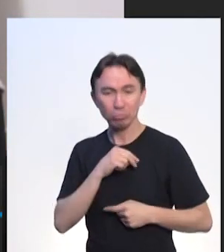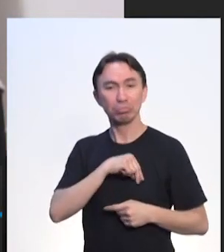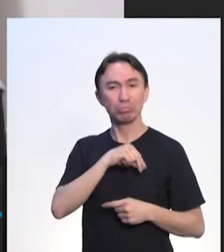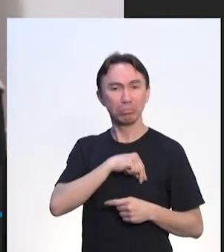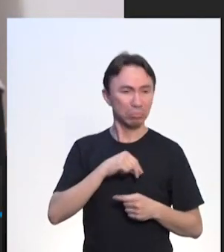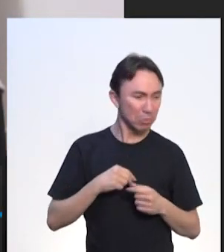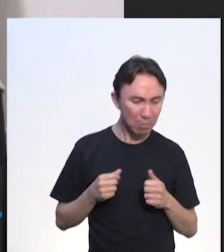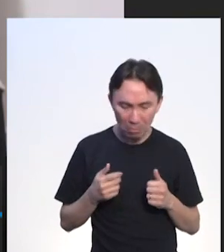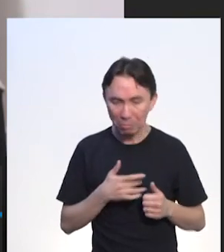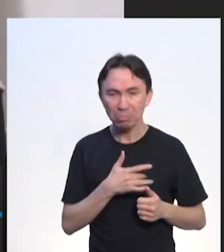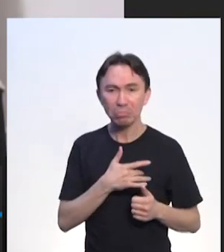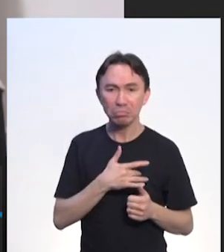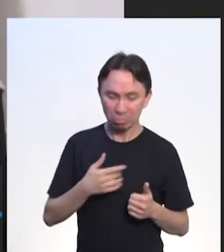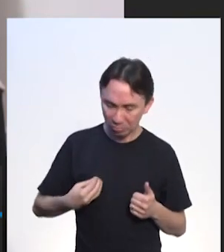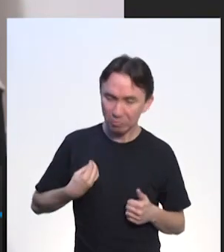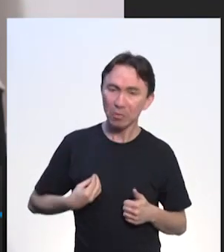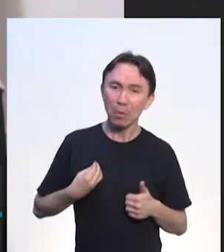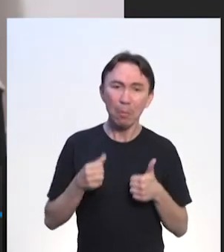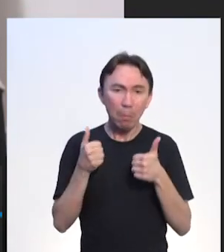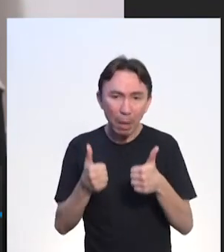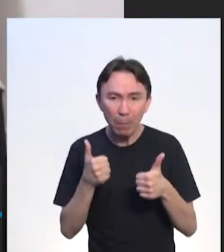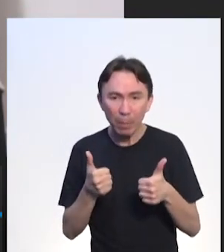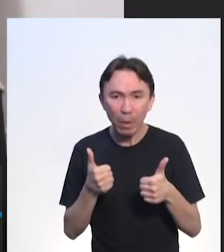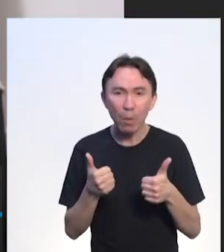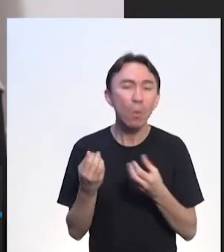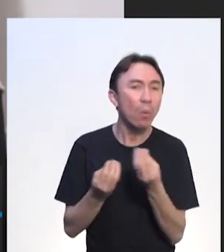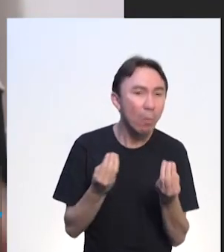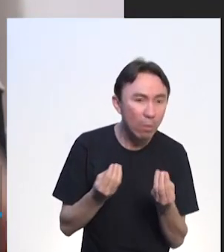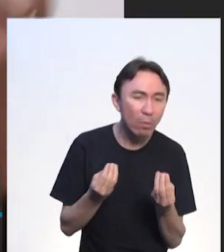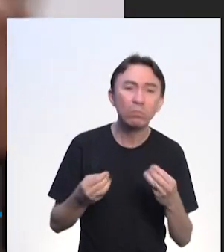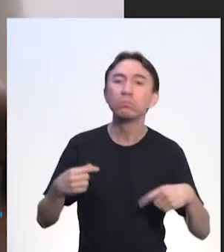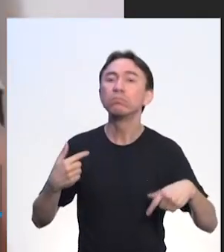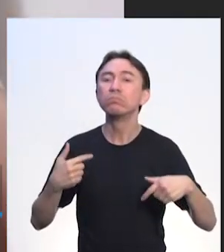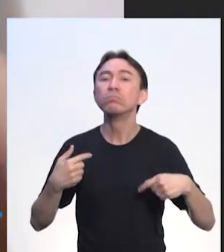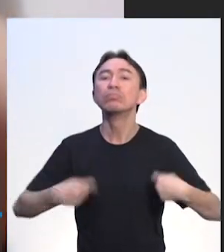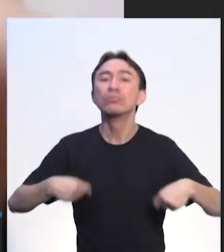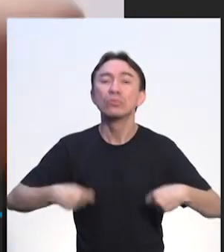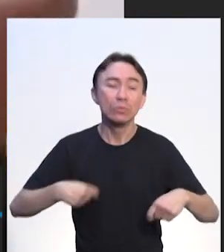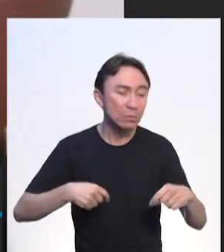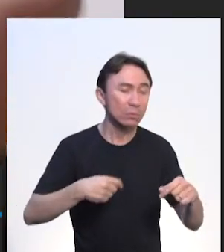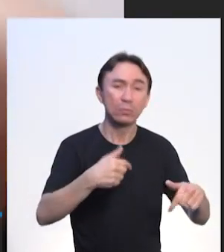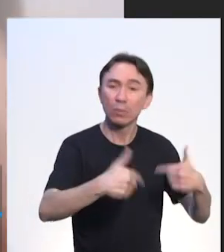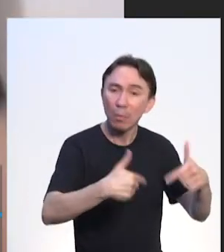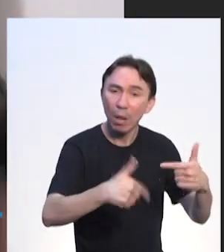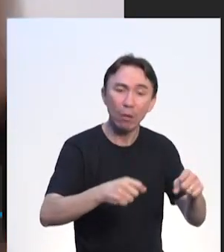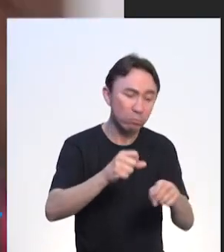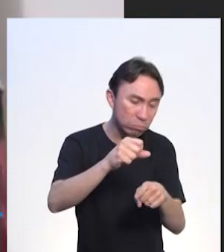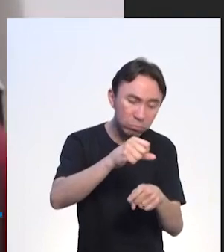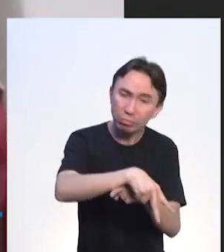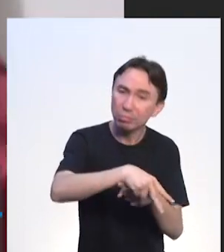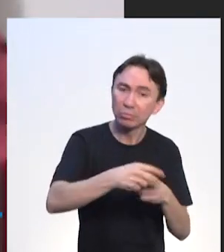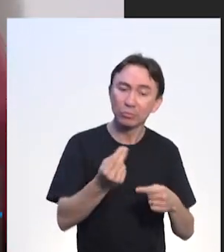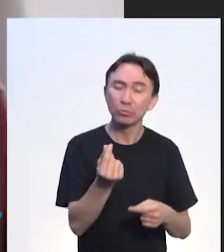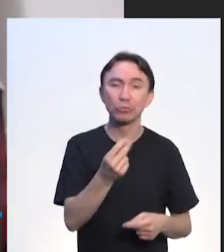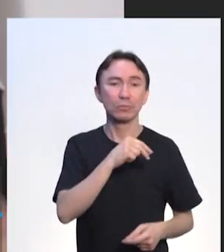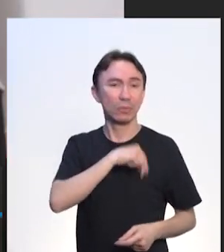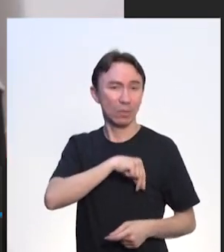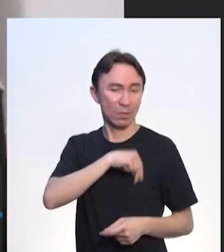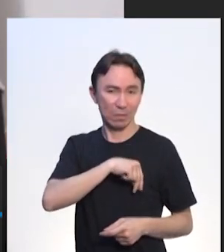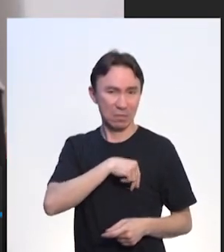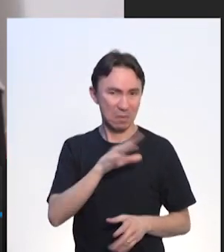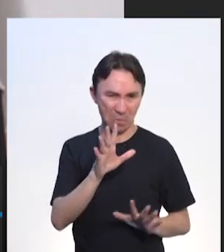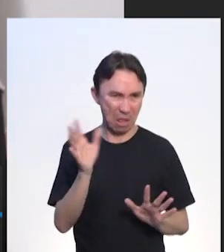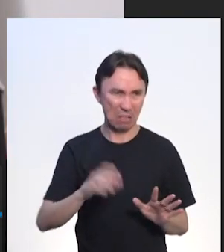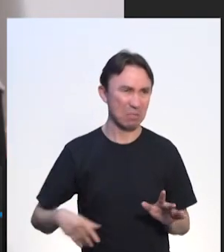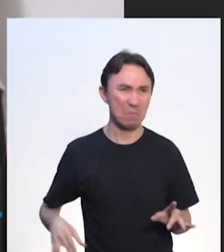dinheiro para poder viver de maneira confortável, tá? Ninguém está falando de luxo, de Ferrari, bolsa milionárias,